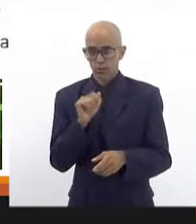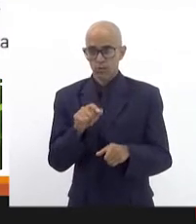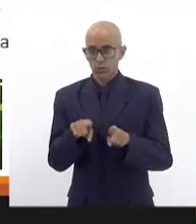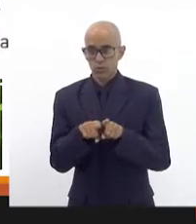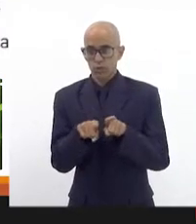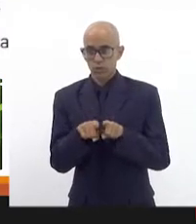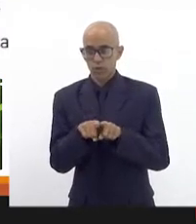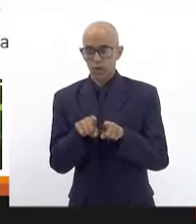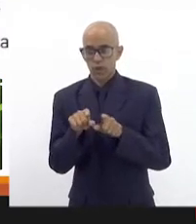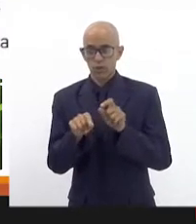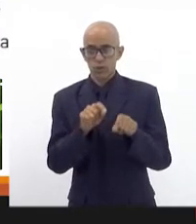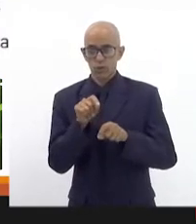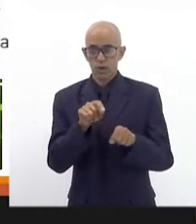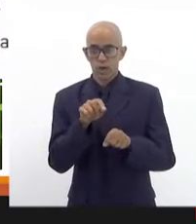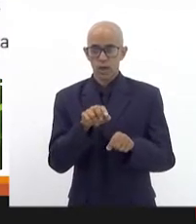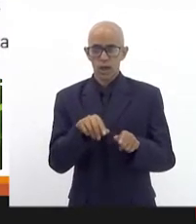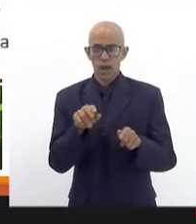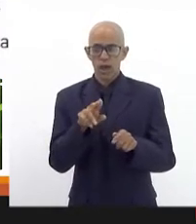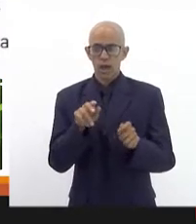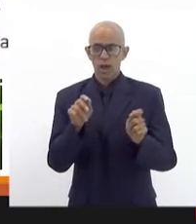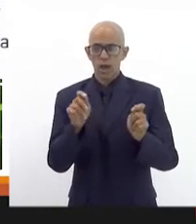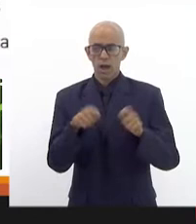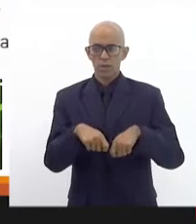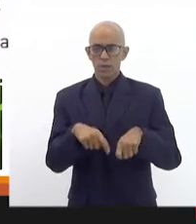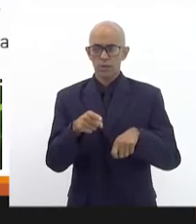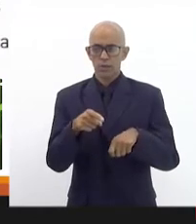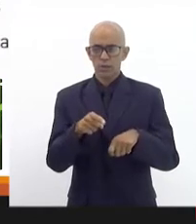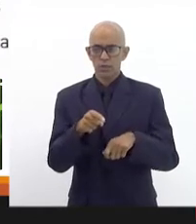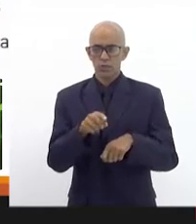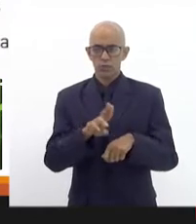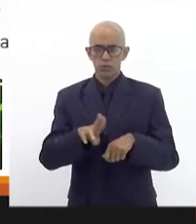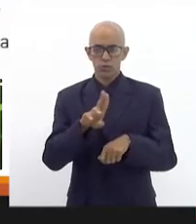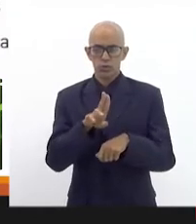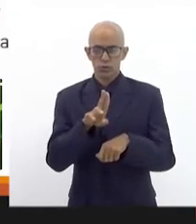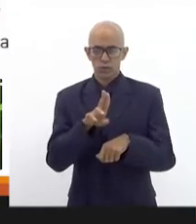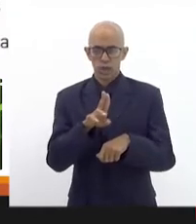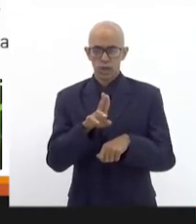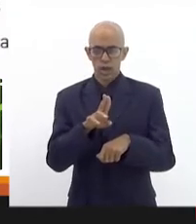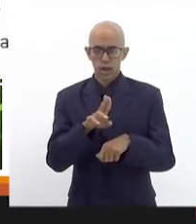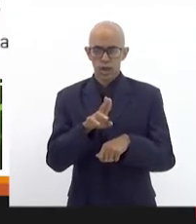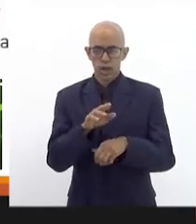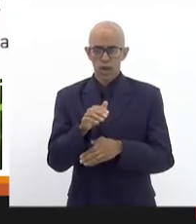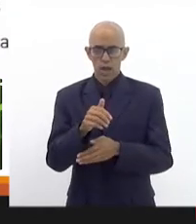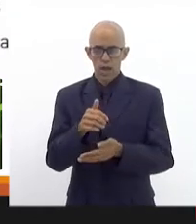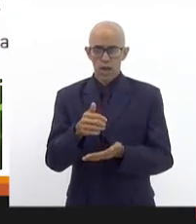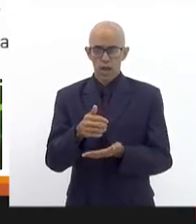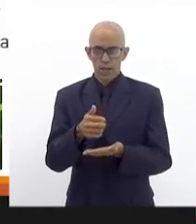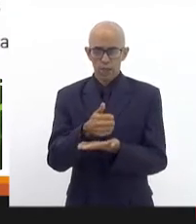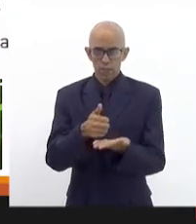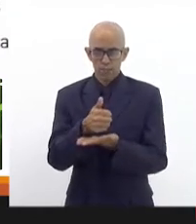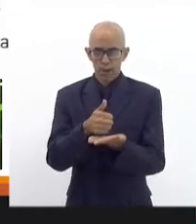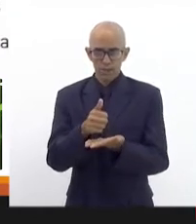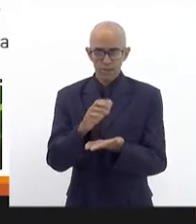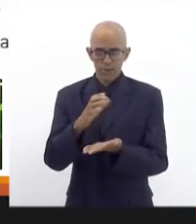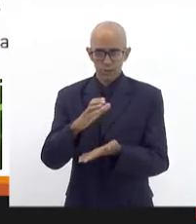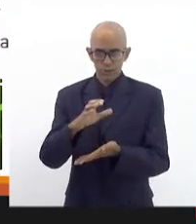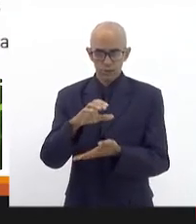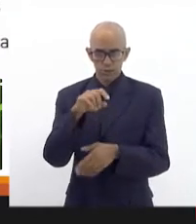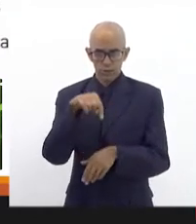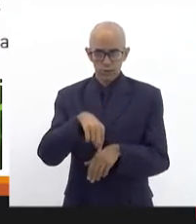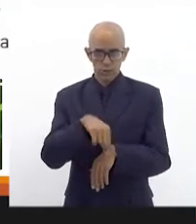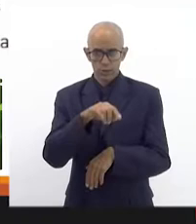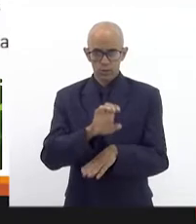de utilizar, potencializar essa imensa base científica de pesquisa que o Estado do Rio de Janeiro possui,